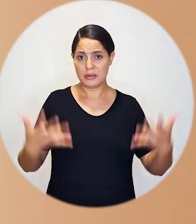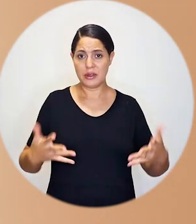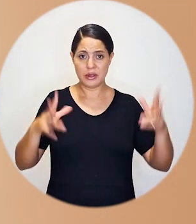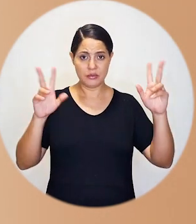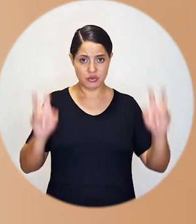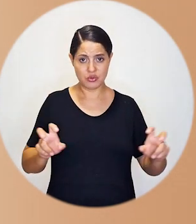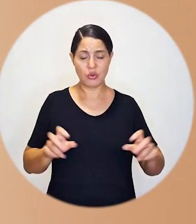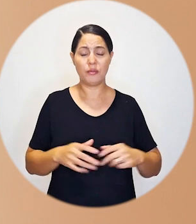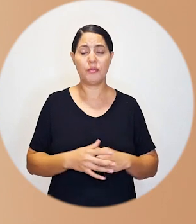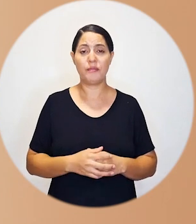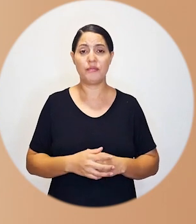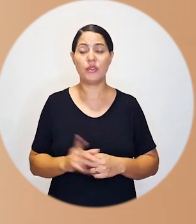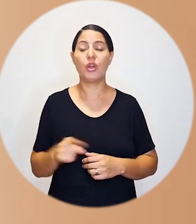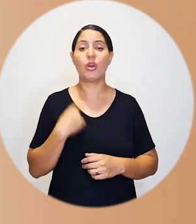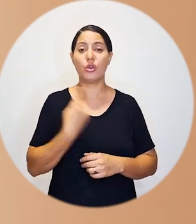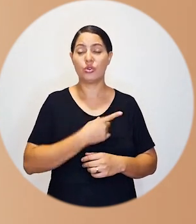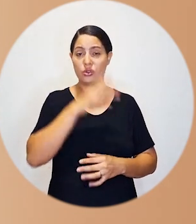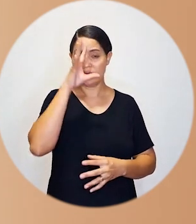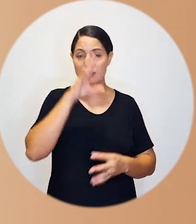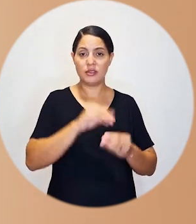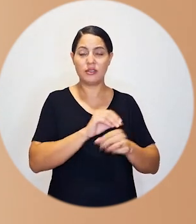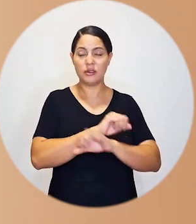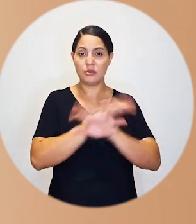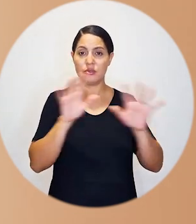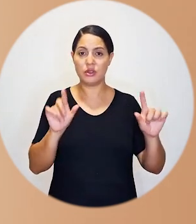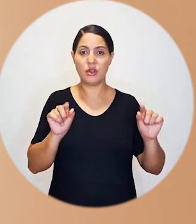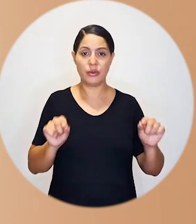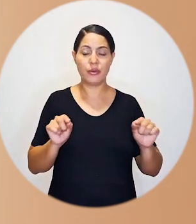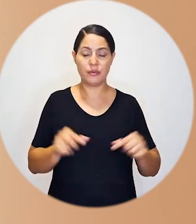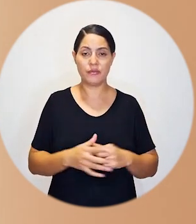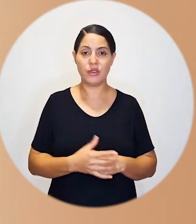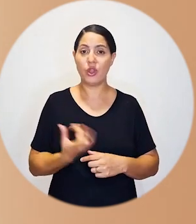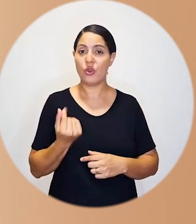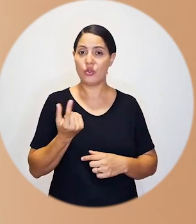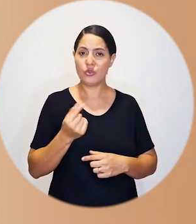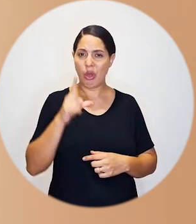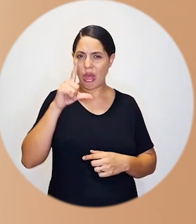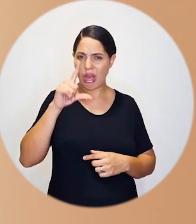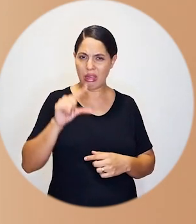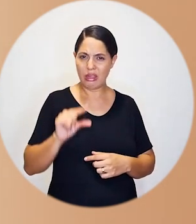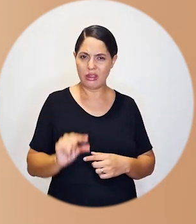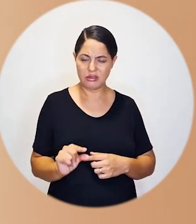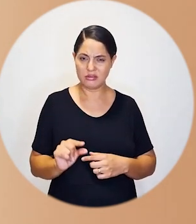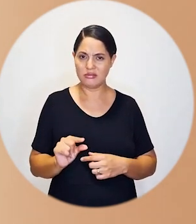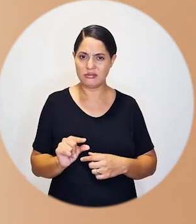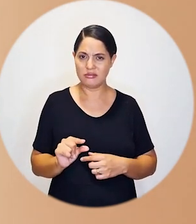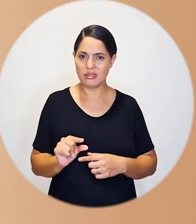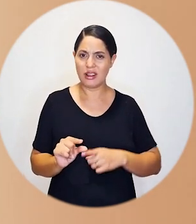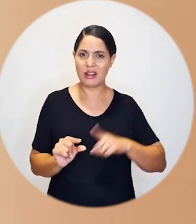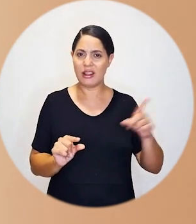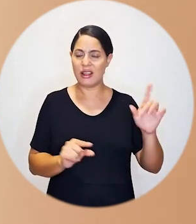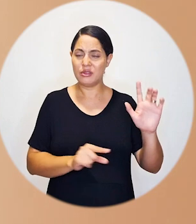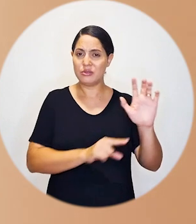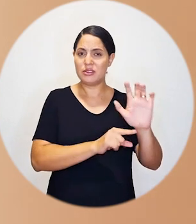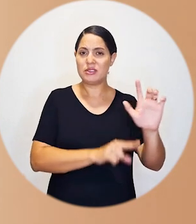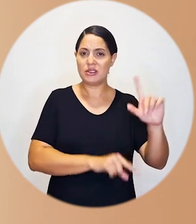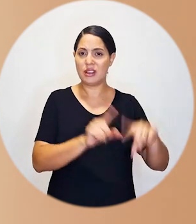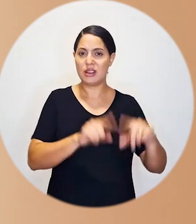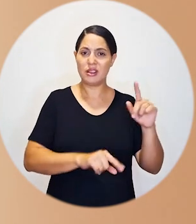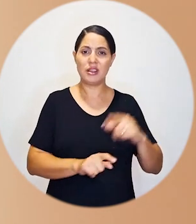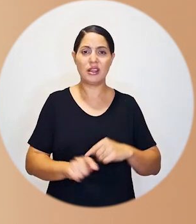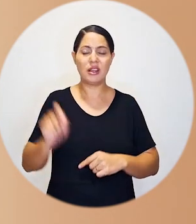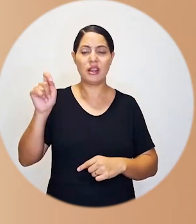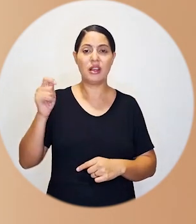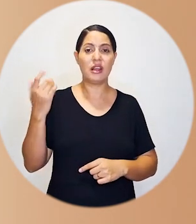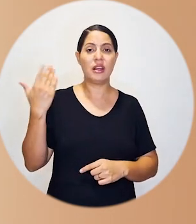nós entendemos que a redução do valor das requisições de pequeno valor, né, do Estado do Acre de 40